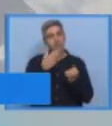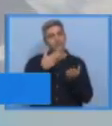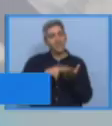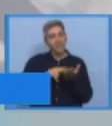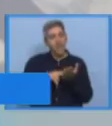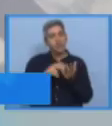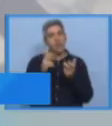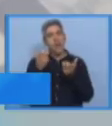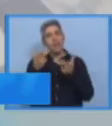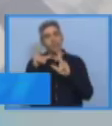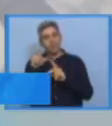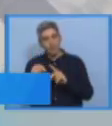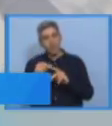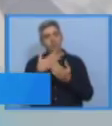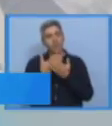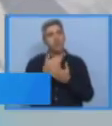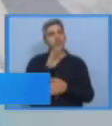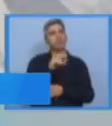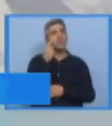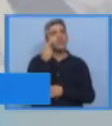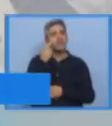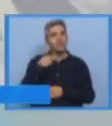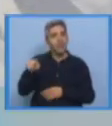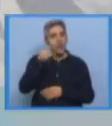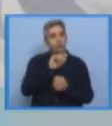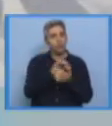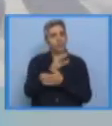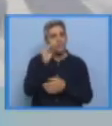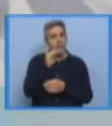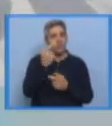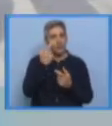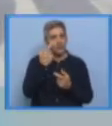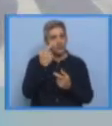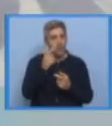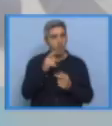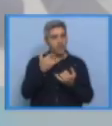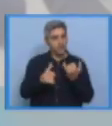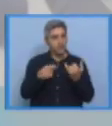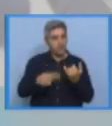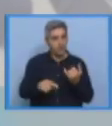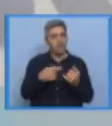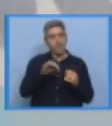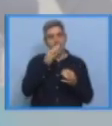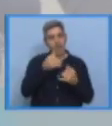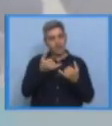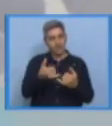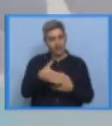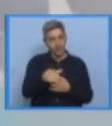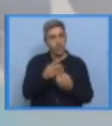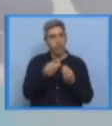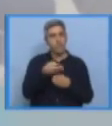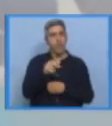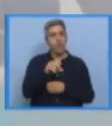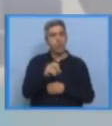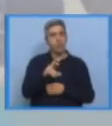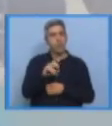à liberdade para nos alertar para a ameaça das notícias falsas. É um assunto que iremos abordar dentro de instantes com Paulo